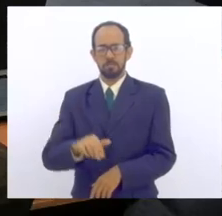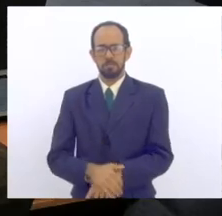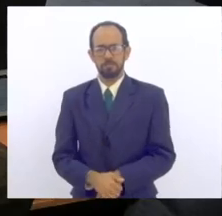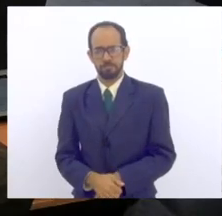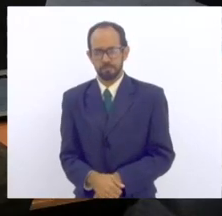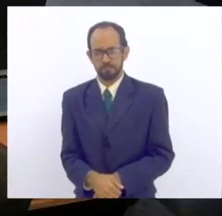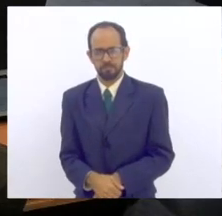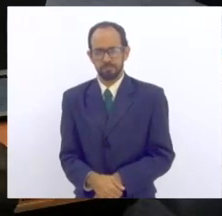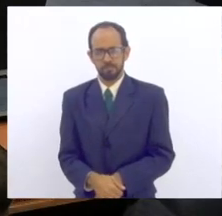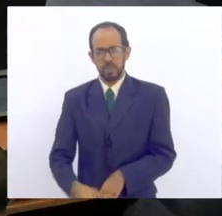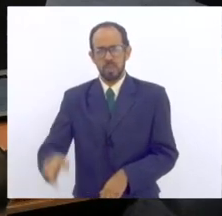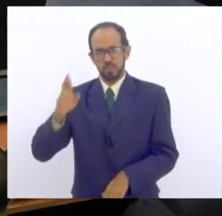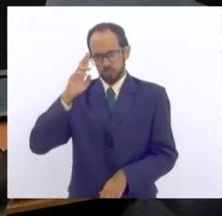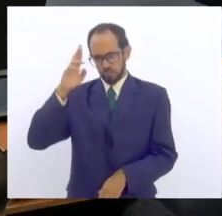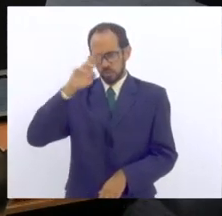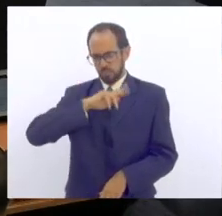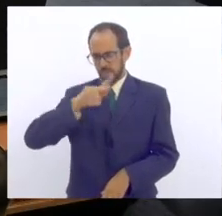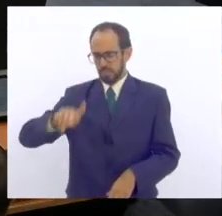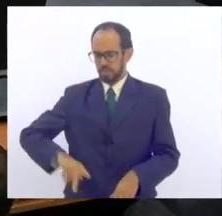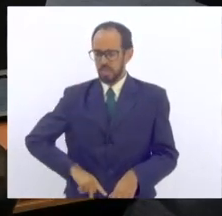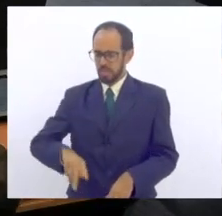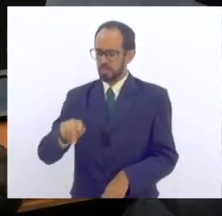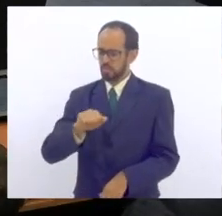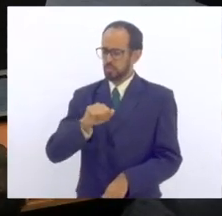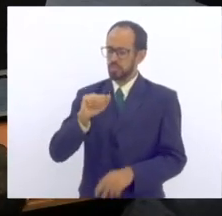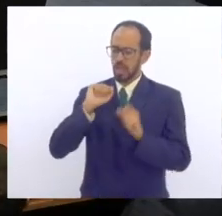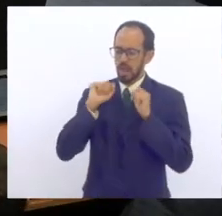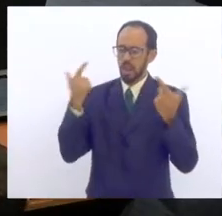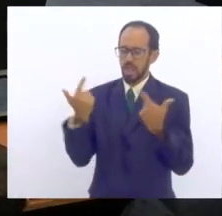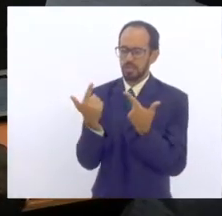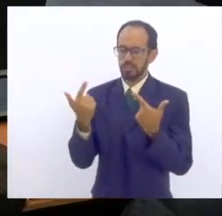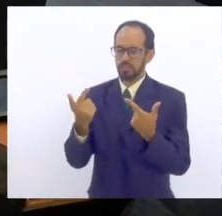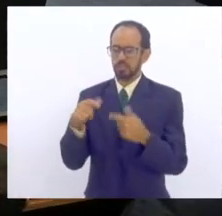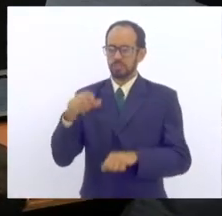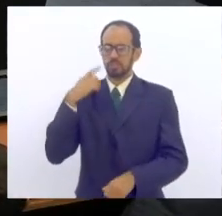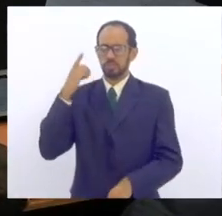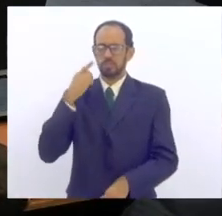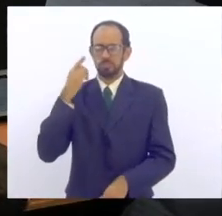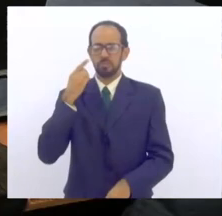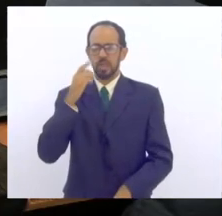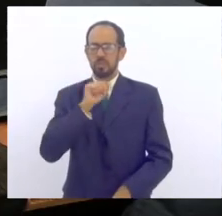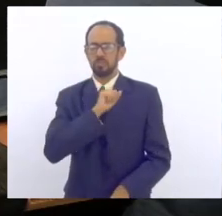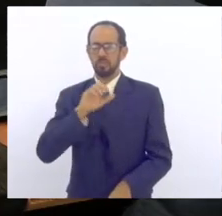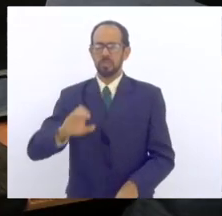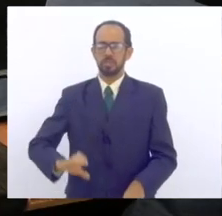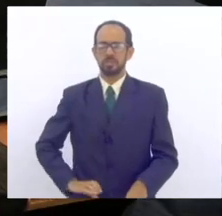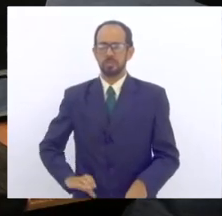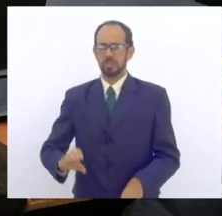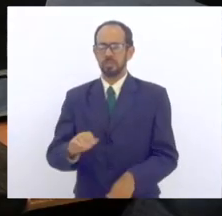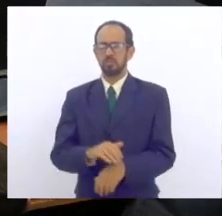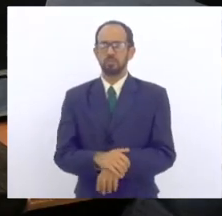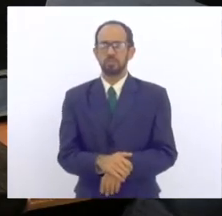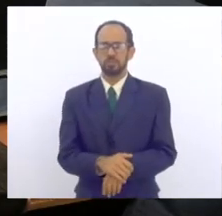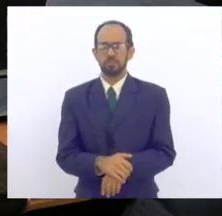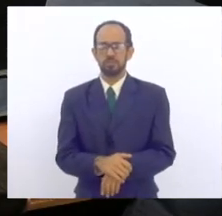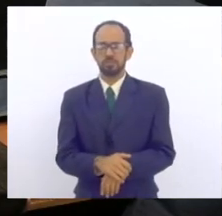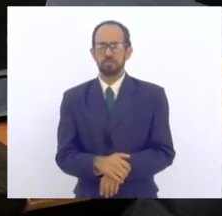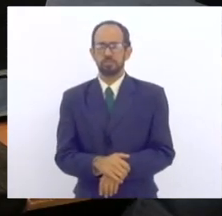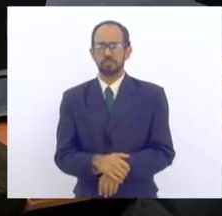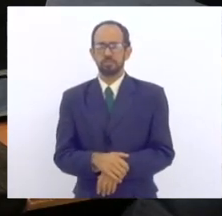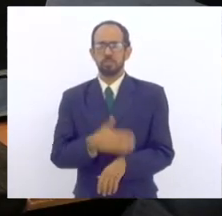excelentíssimo senhor presidente da Assembleia Legislativa Deputado André Ceciliano quero